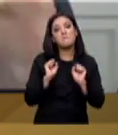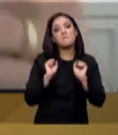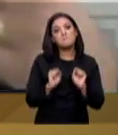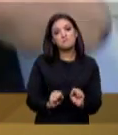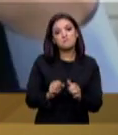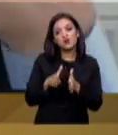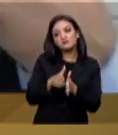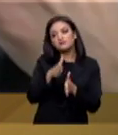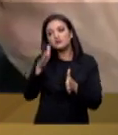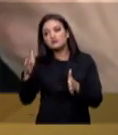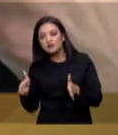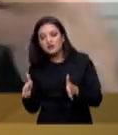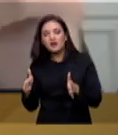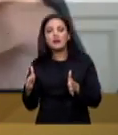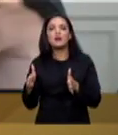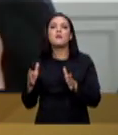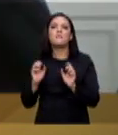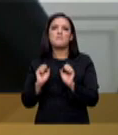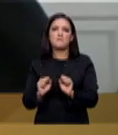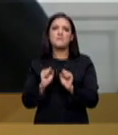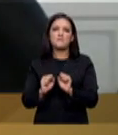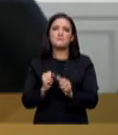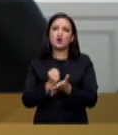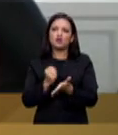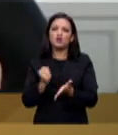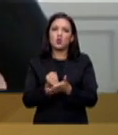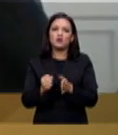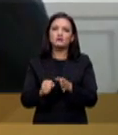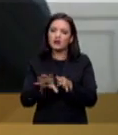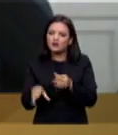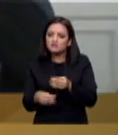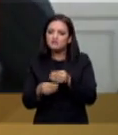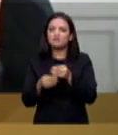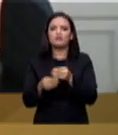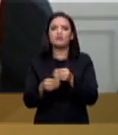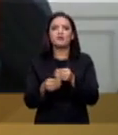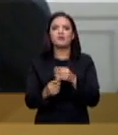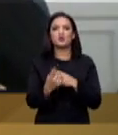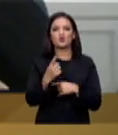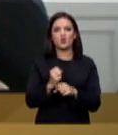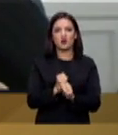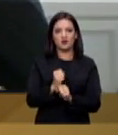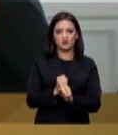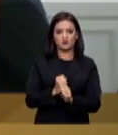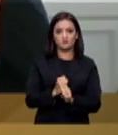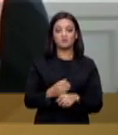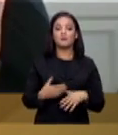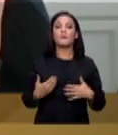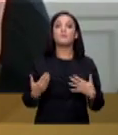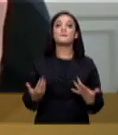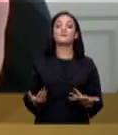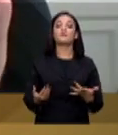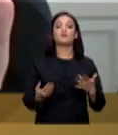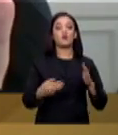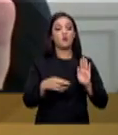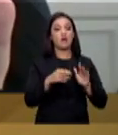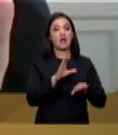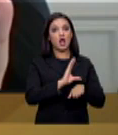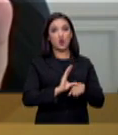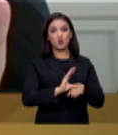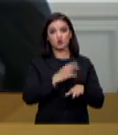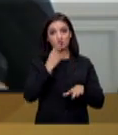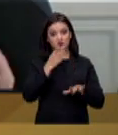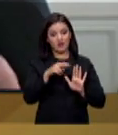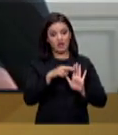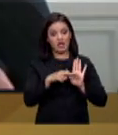igual período, só mais 12 meses. Veja, os requisitos da excepcionalidade